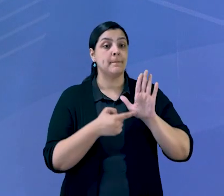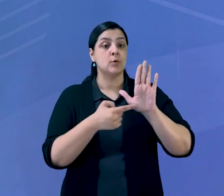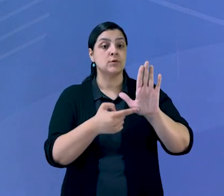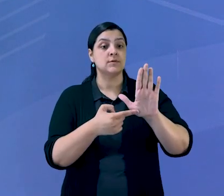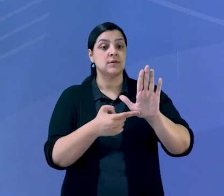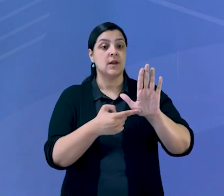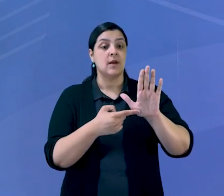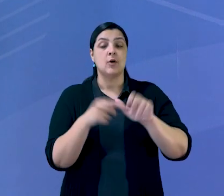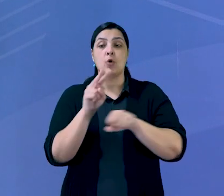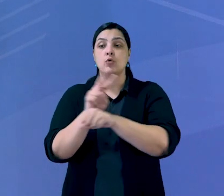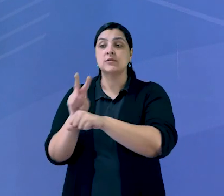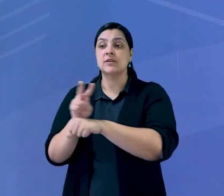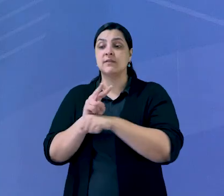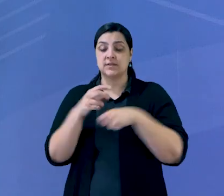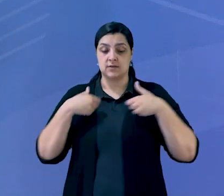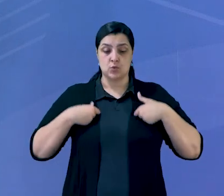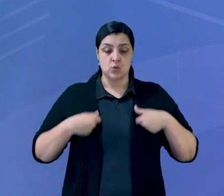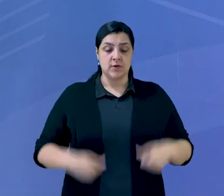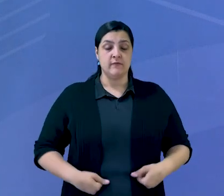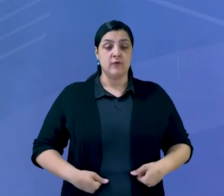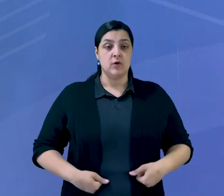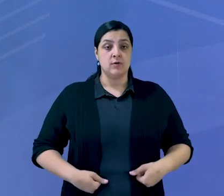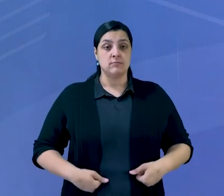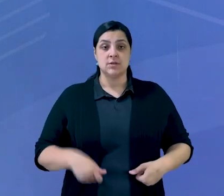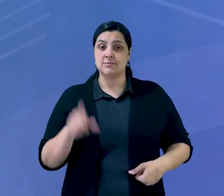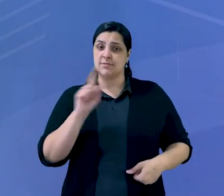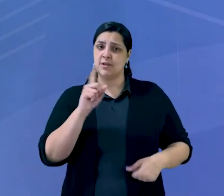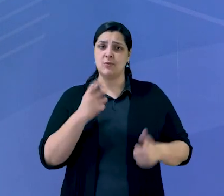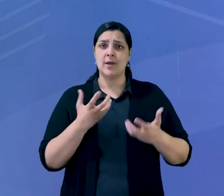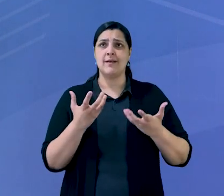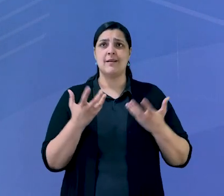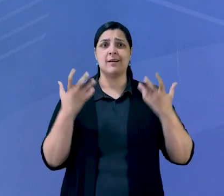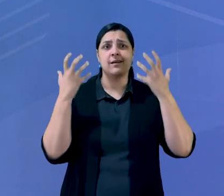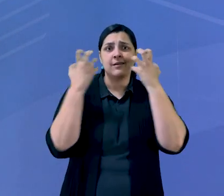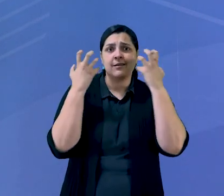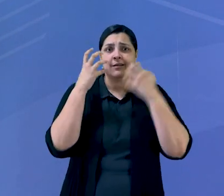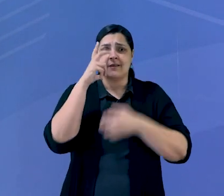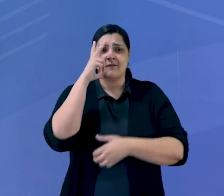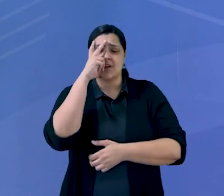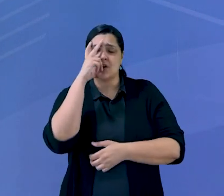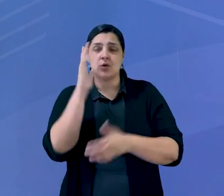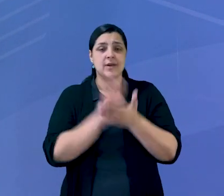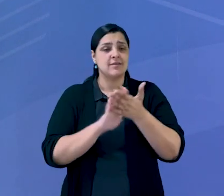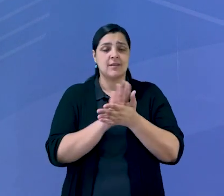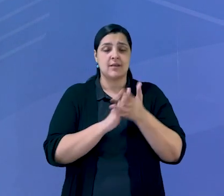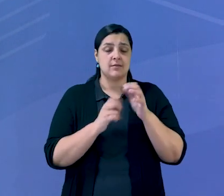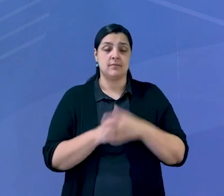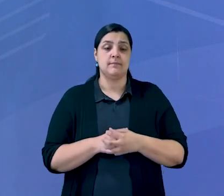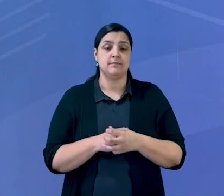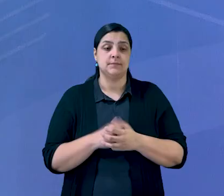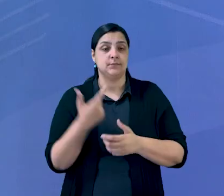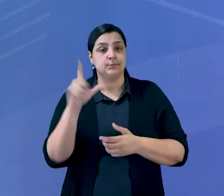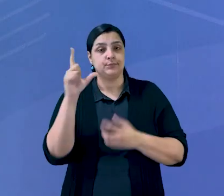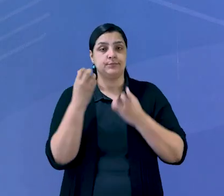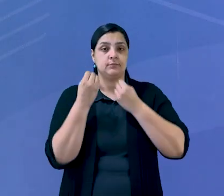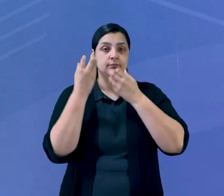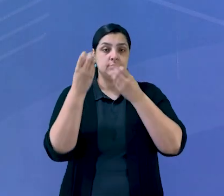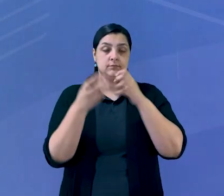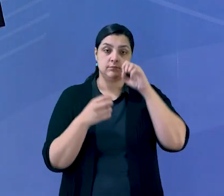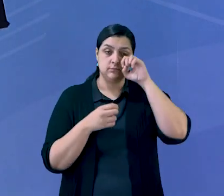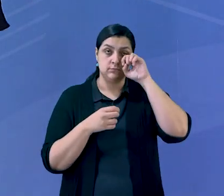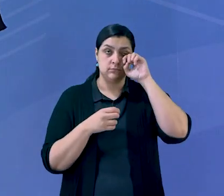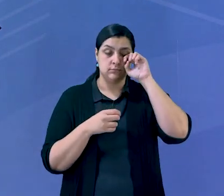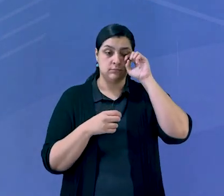para ilustrar o estado de conservação dos uniformes e não eram constrangedoras. A repórter Samantha Flor tem outras informações sobre